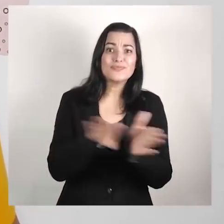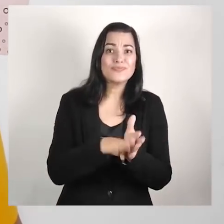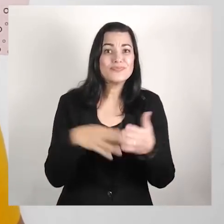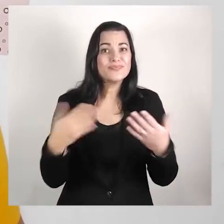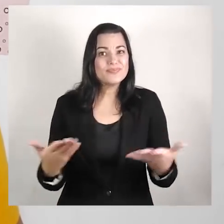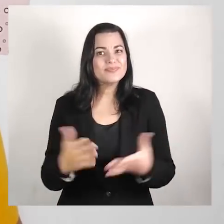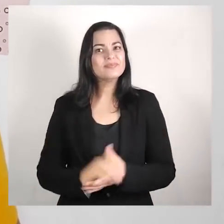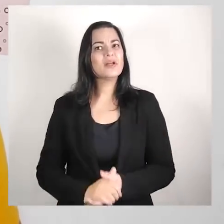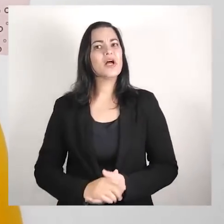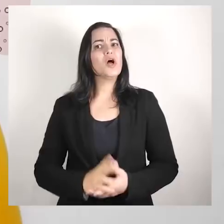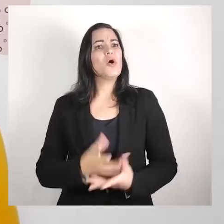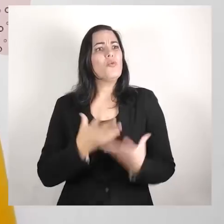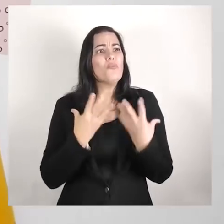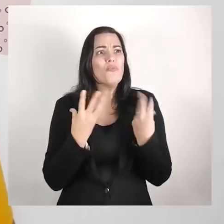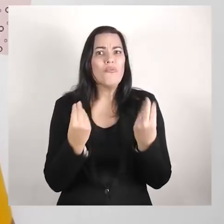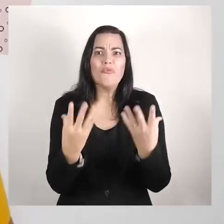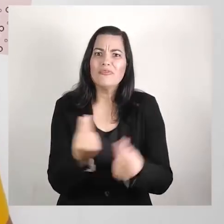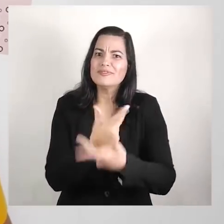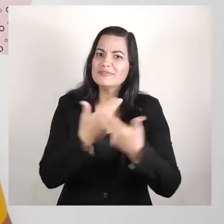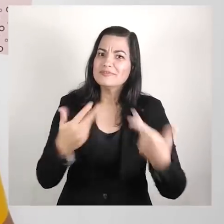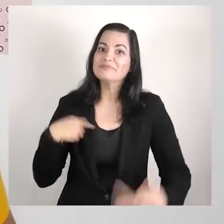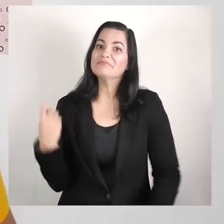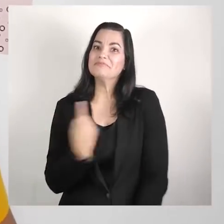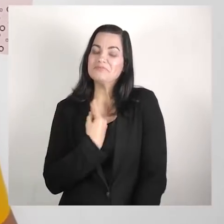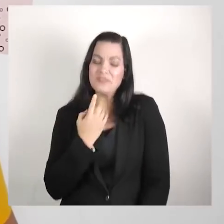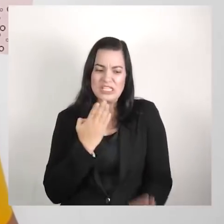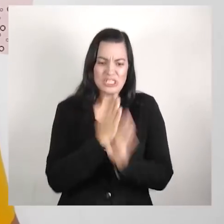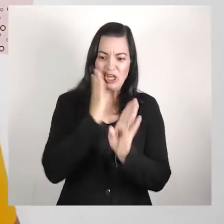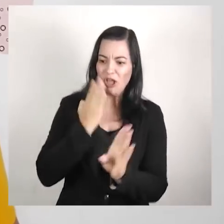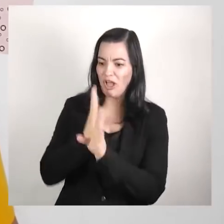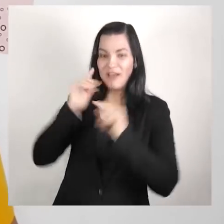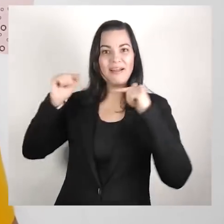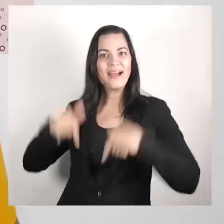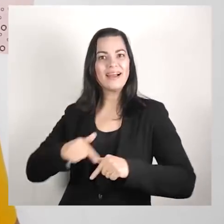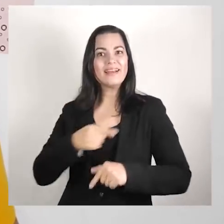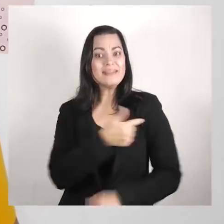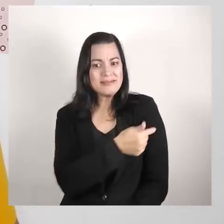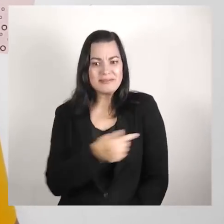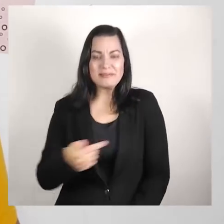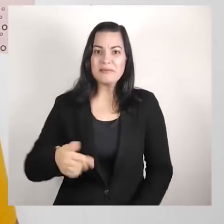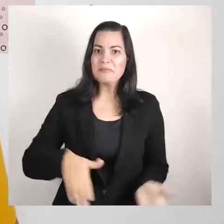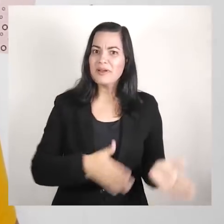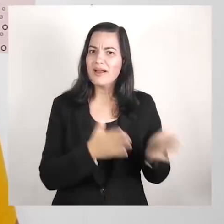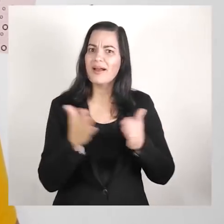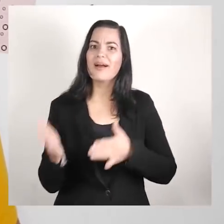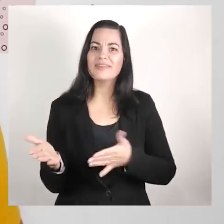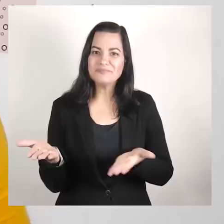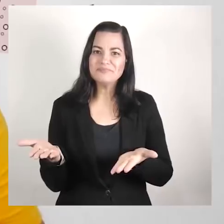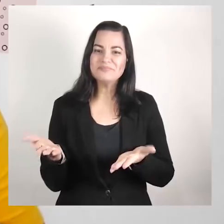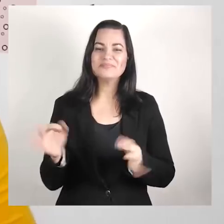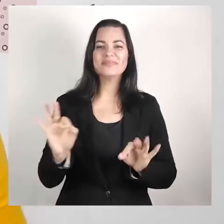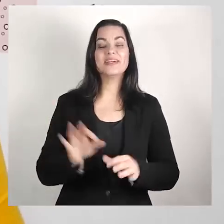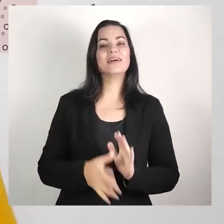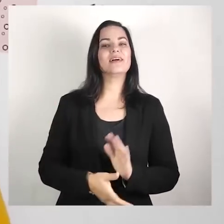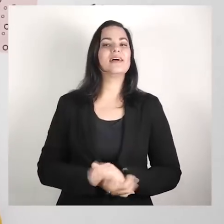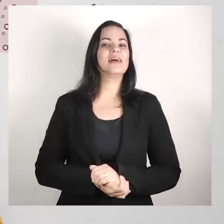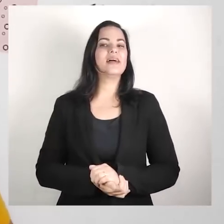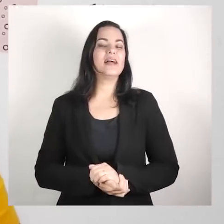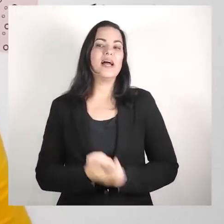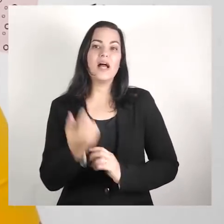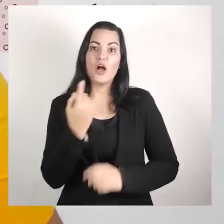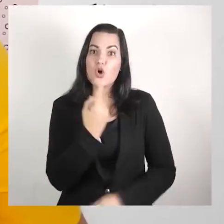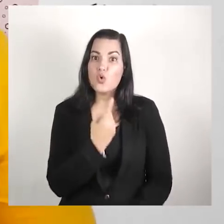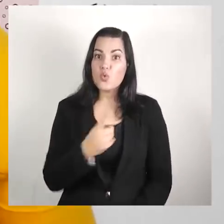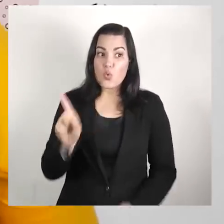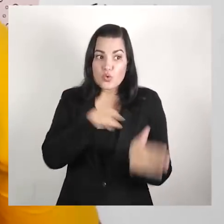sexta-feira. Quantas descobertas passaram por aqui essa semana, hein? E antes da